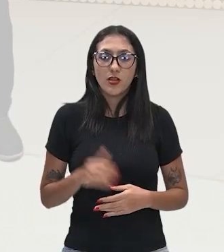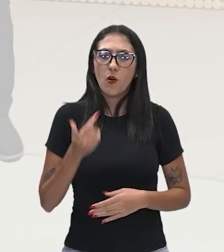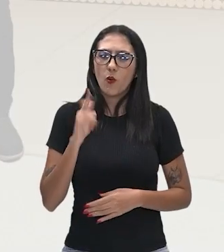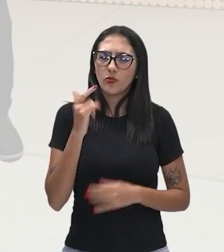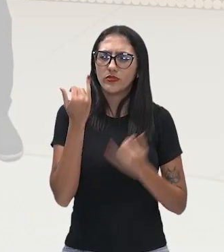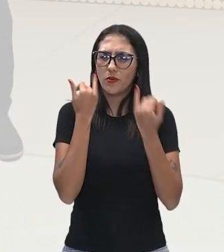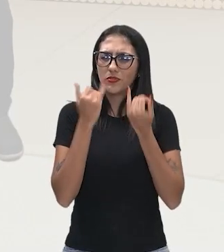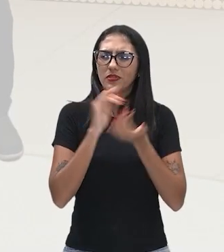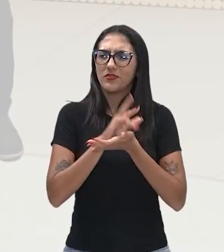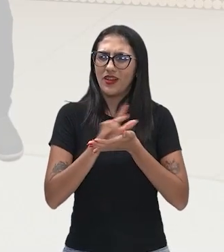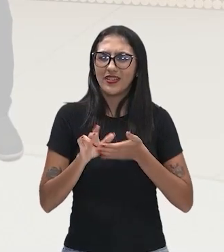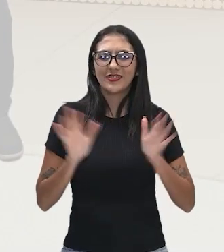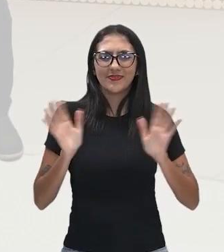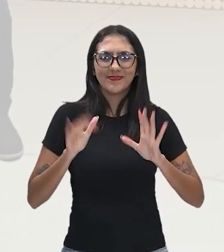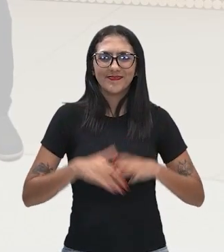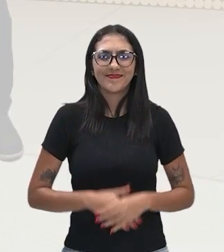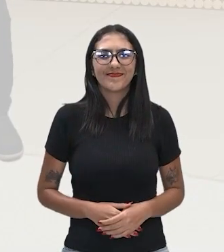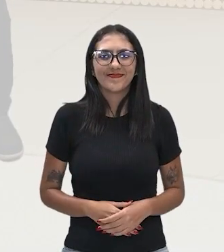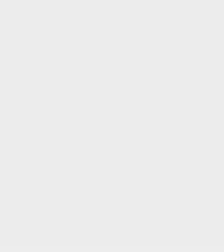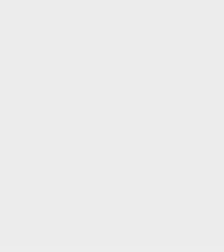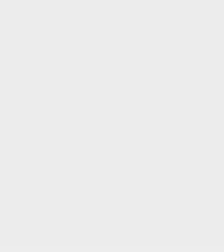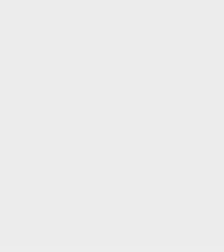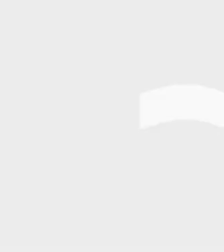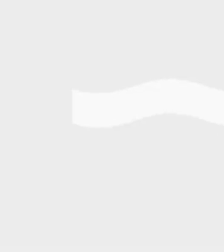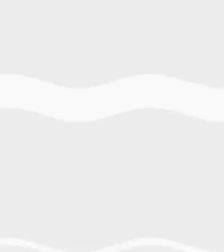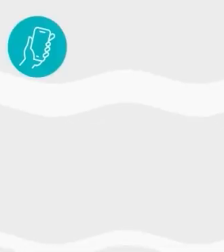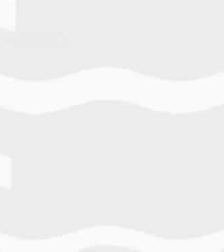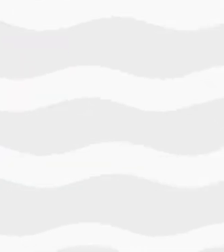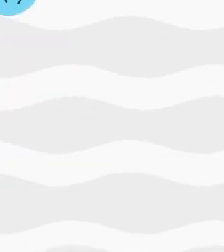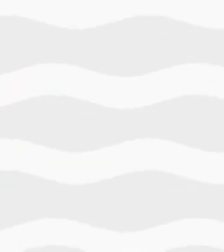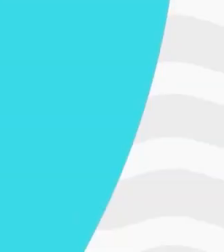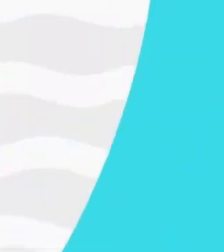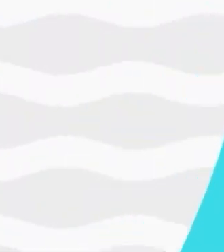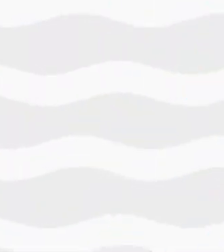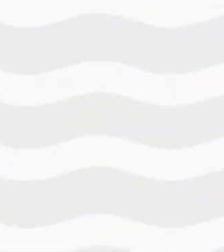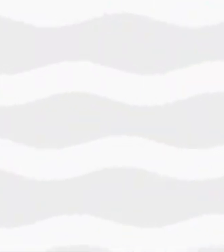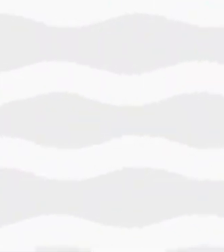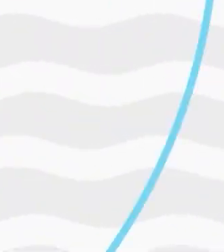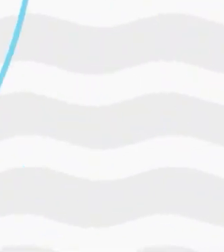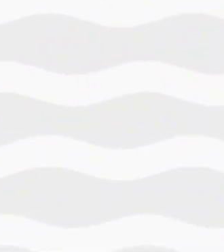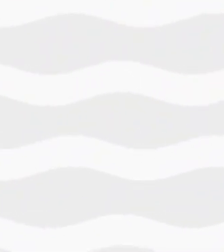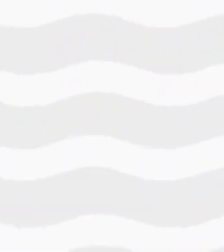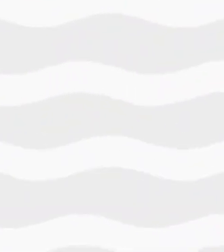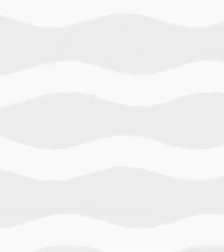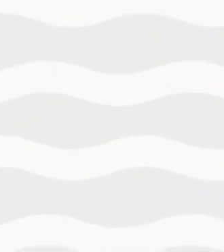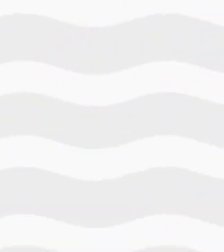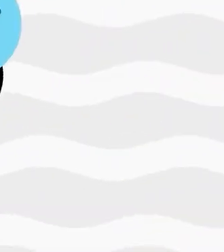explosão de conhecimento. Fui!